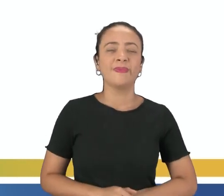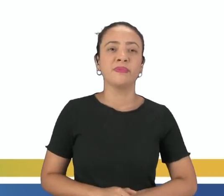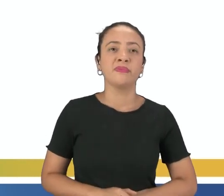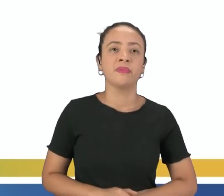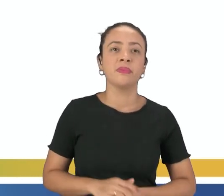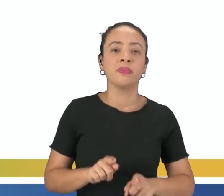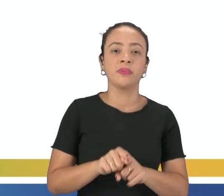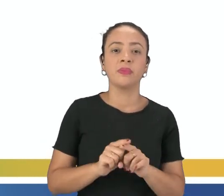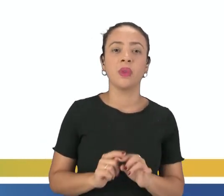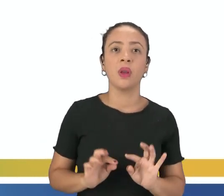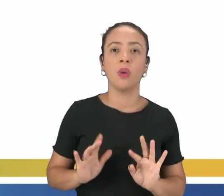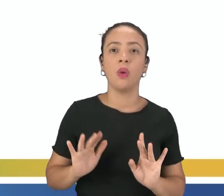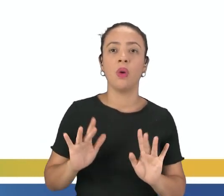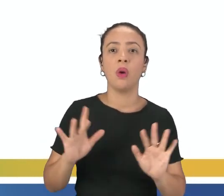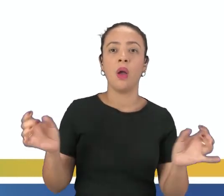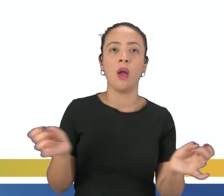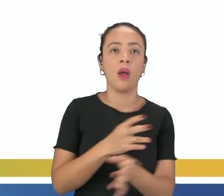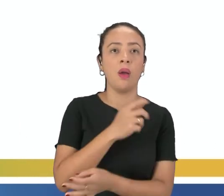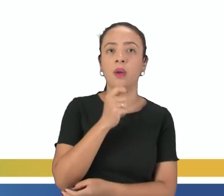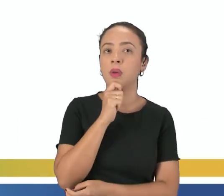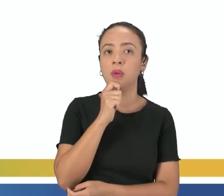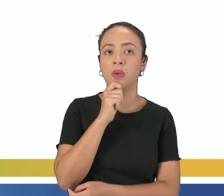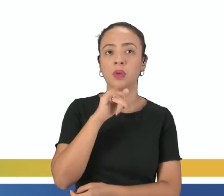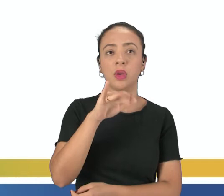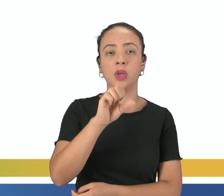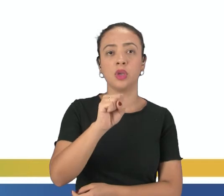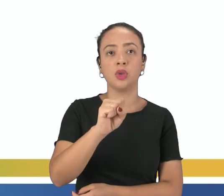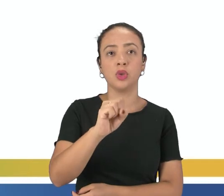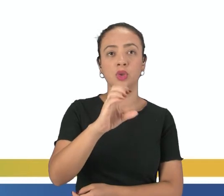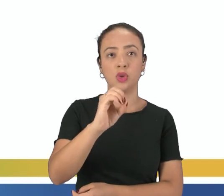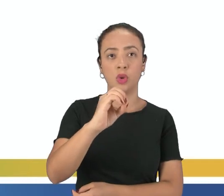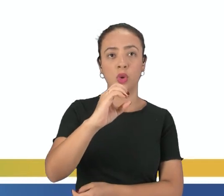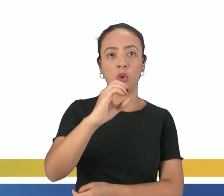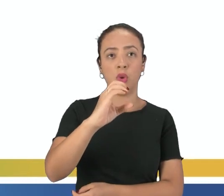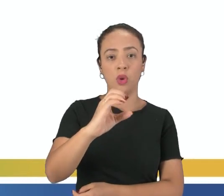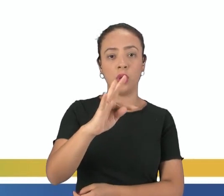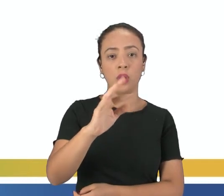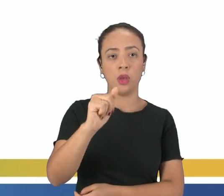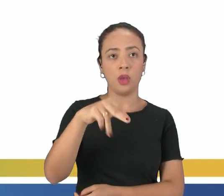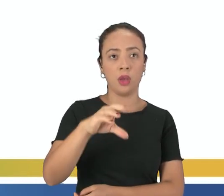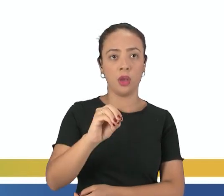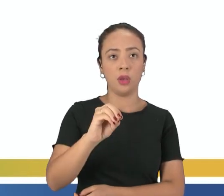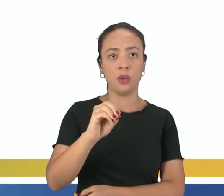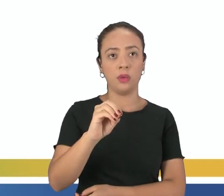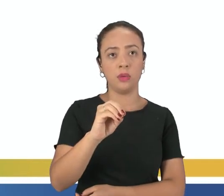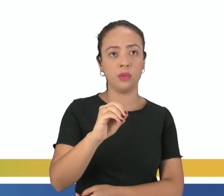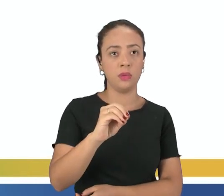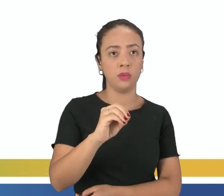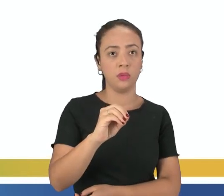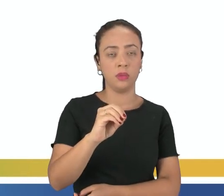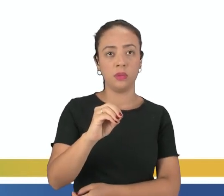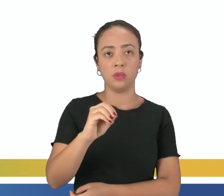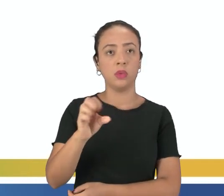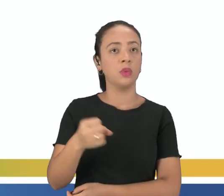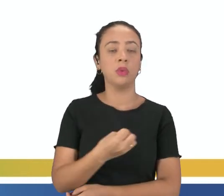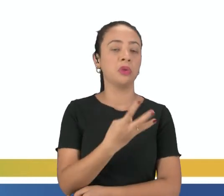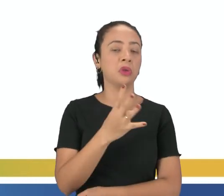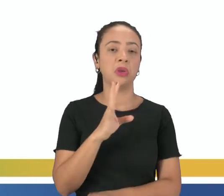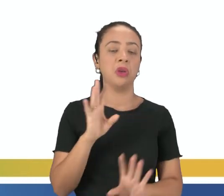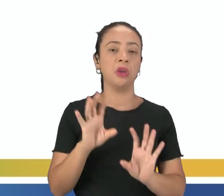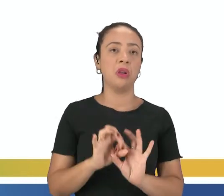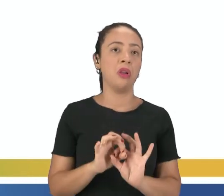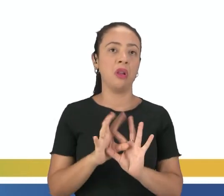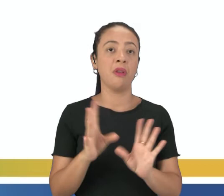água. Combustão incompleta do isooctano. Então, a gente tem aqui o isooctano com